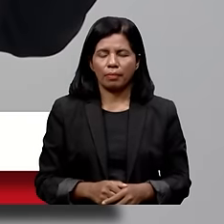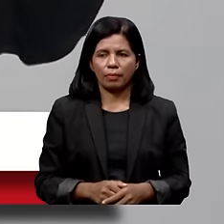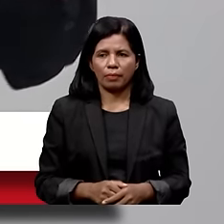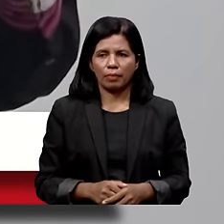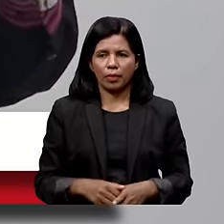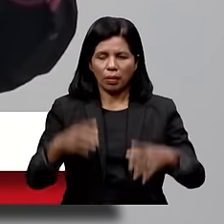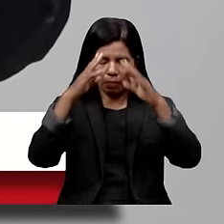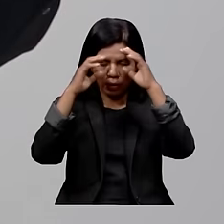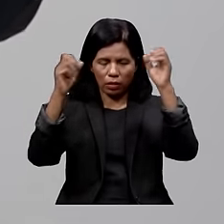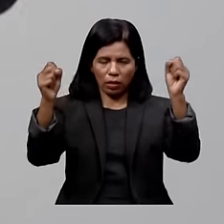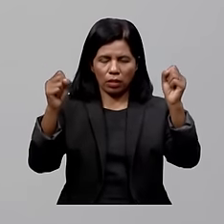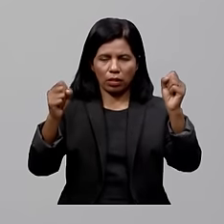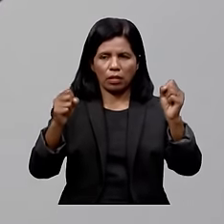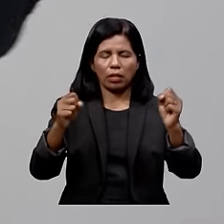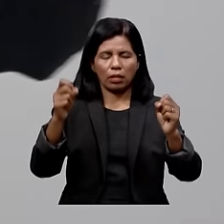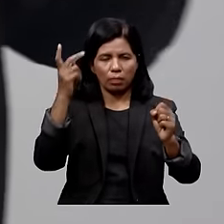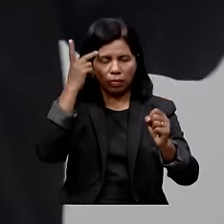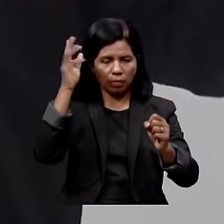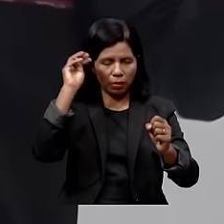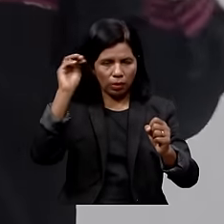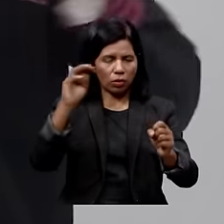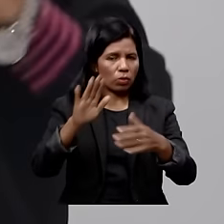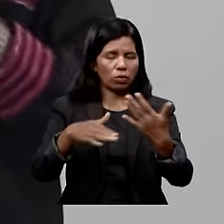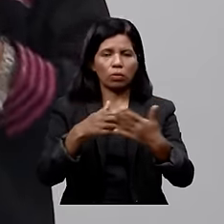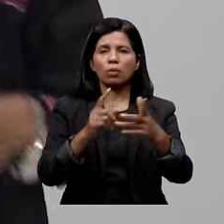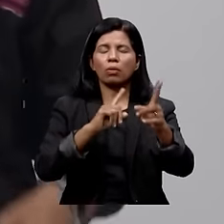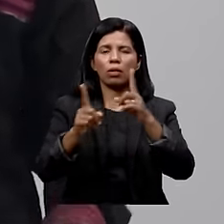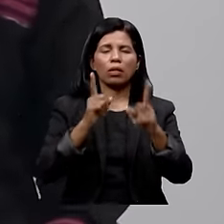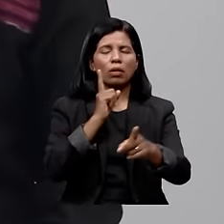Senhor presidente da república, primeiro-ministro, vou todo recolhe a los.